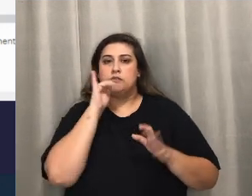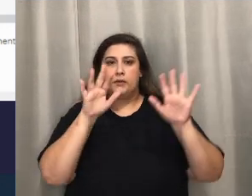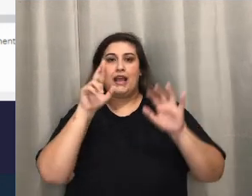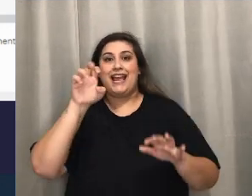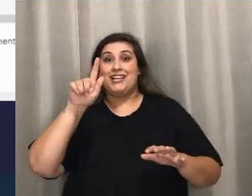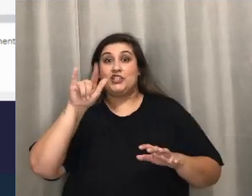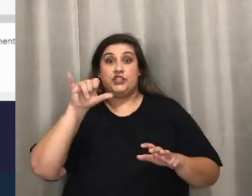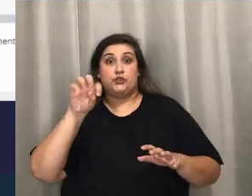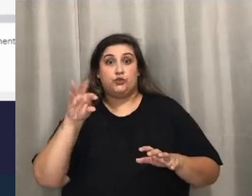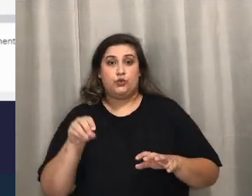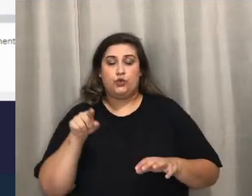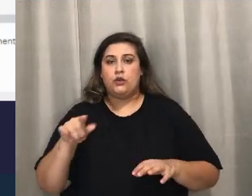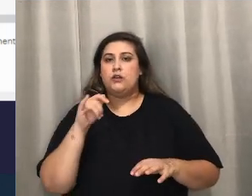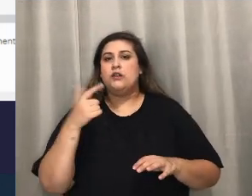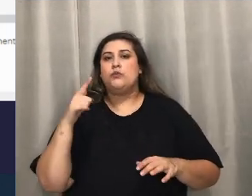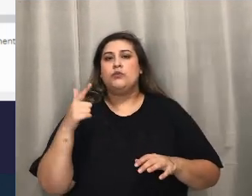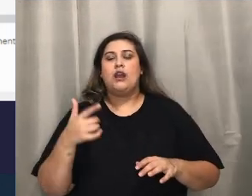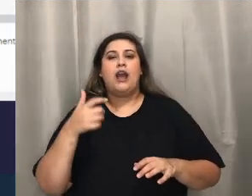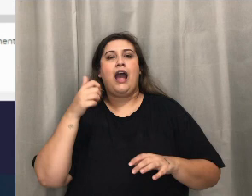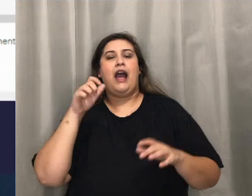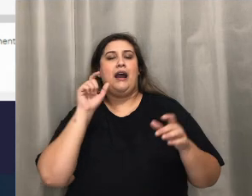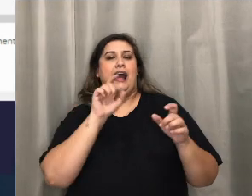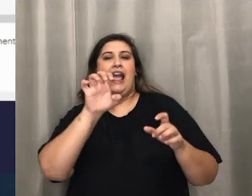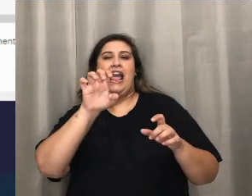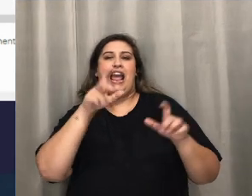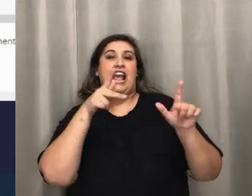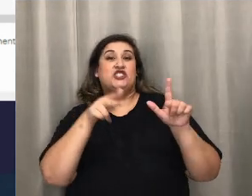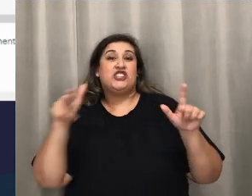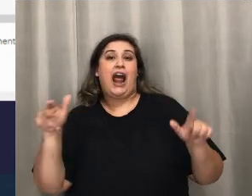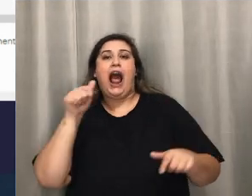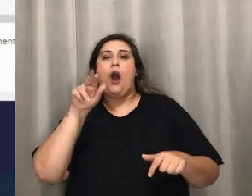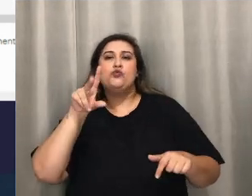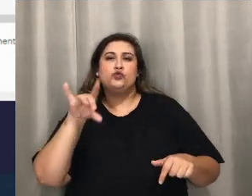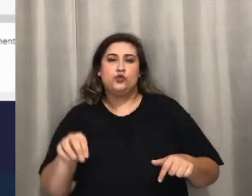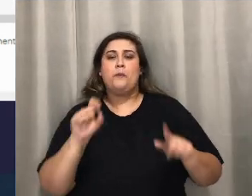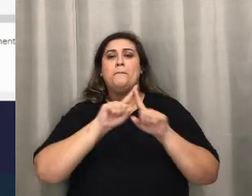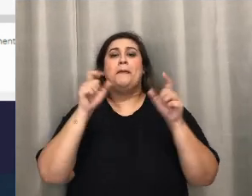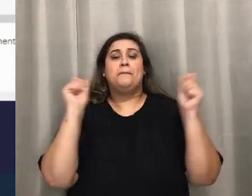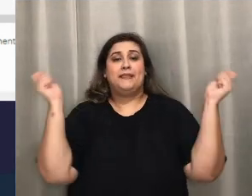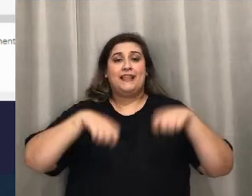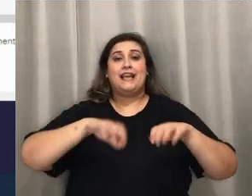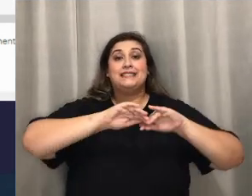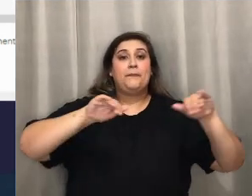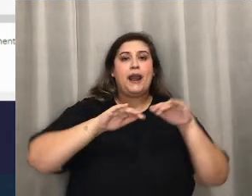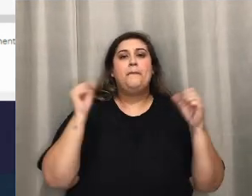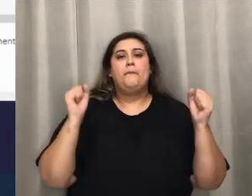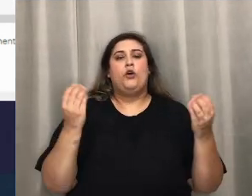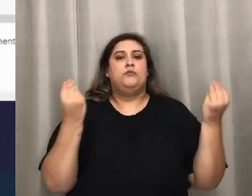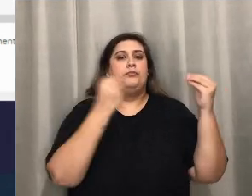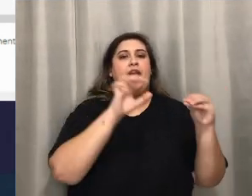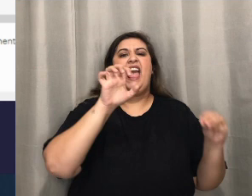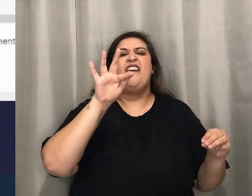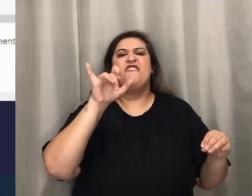ele não possui editor de áudio, mas é possível fazer as separações e colocar efeitos de transição, efeitos